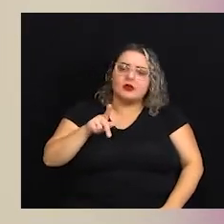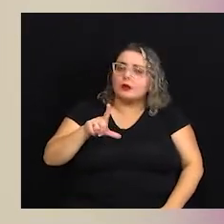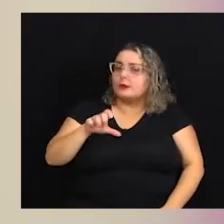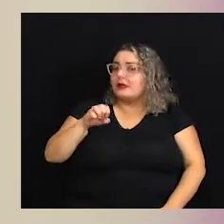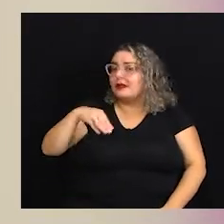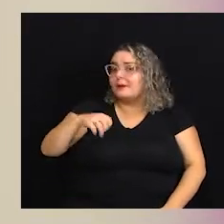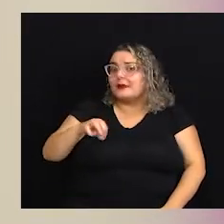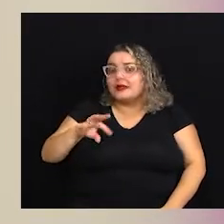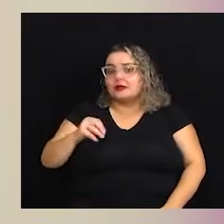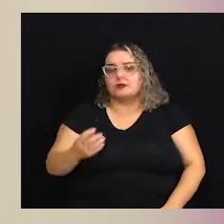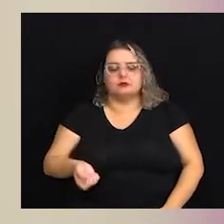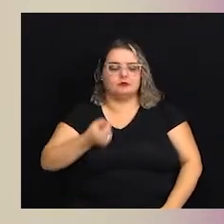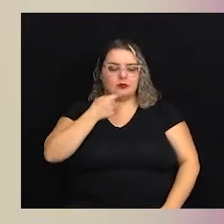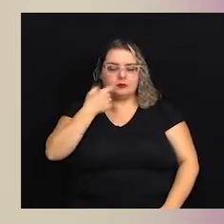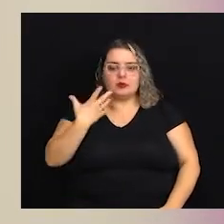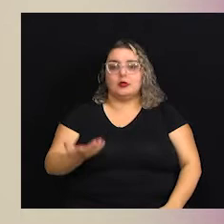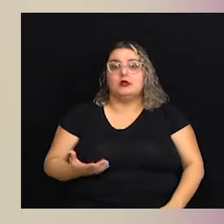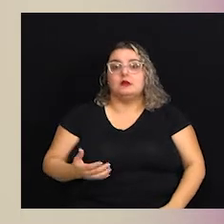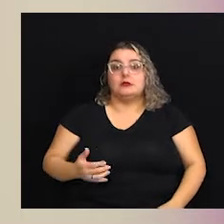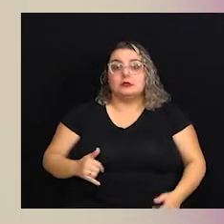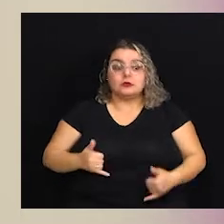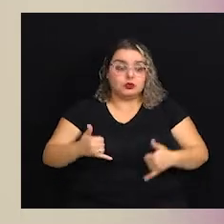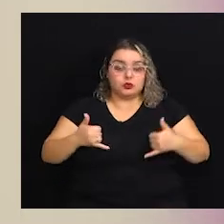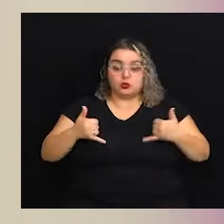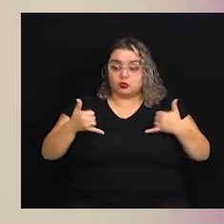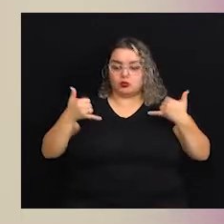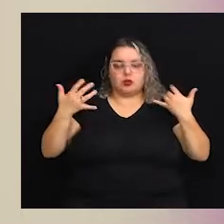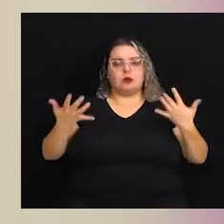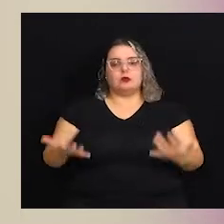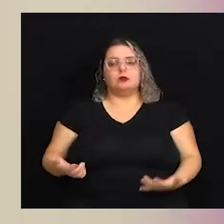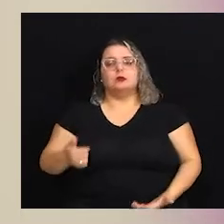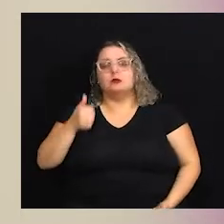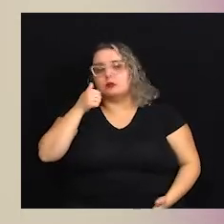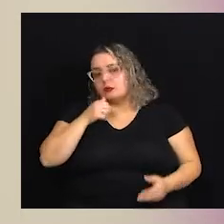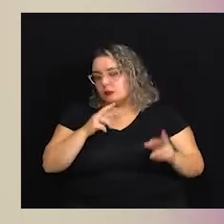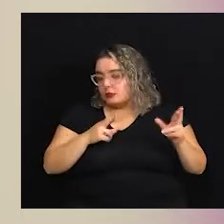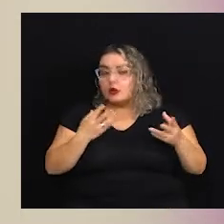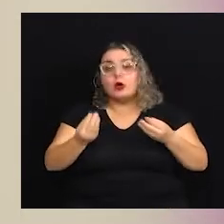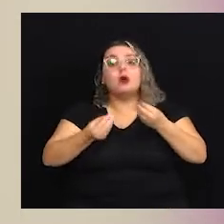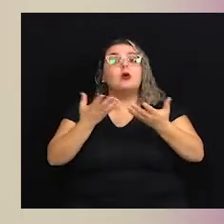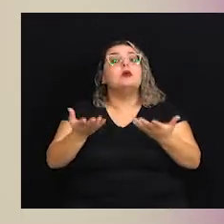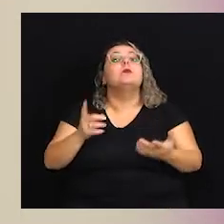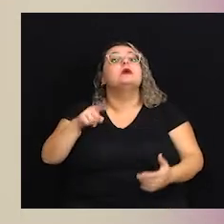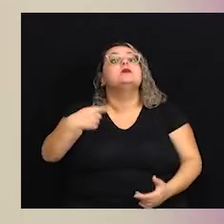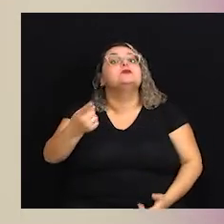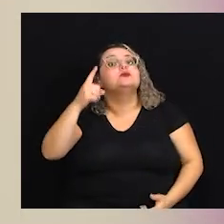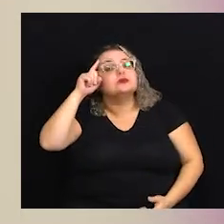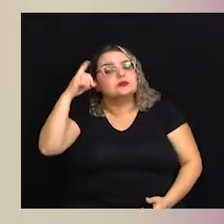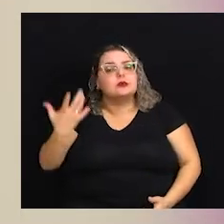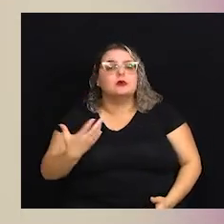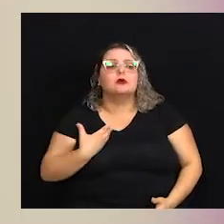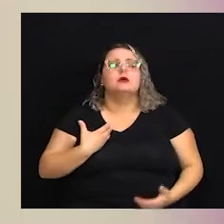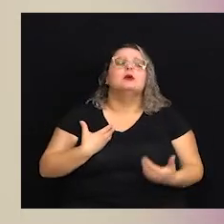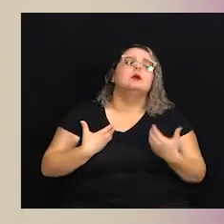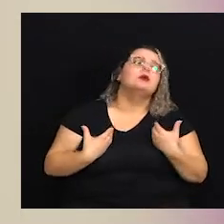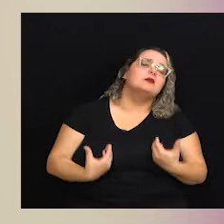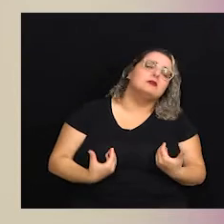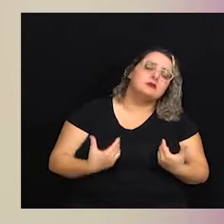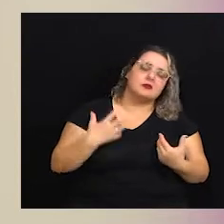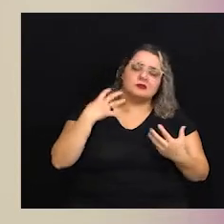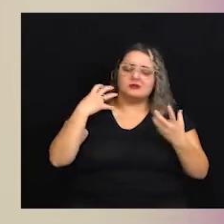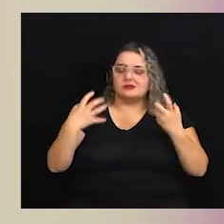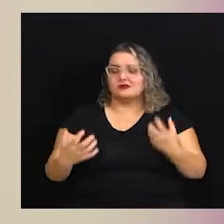suplemento. Por exemplo, você tomar um suplemento que vai te dar mais energia. Uma mulher que não dorme, como é que ela está no dia seguinte?